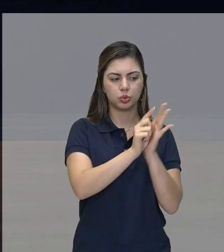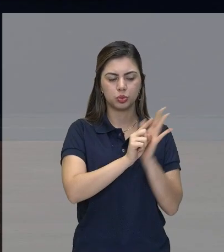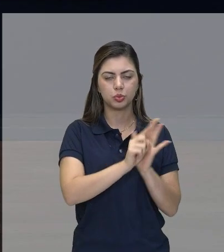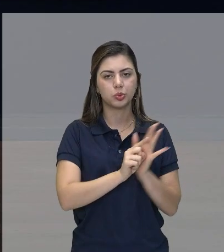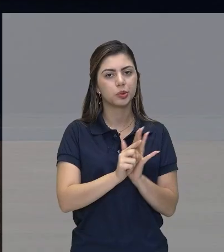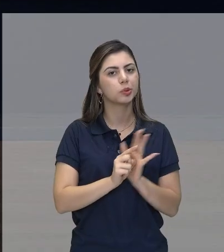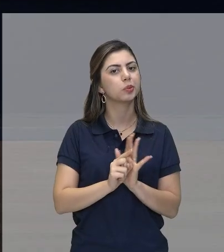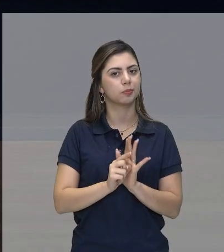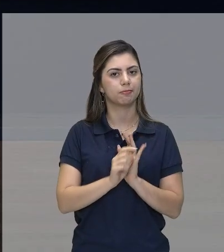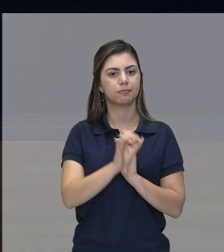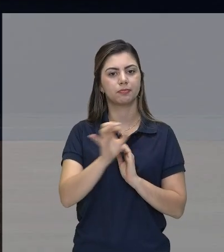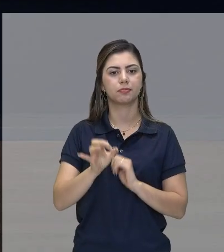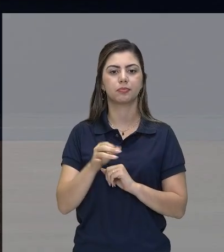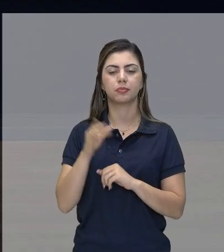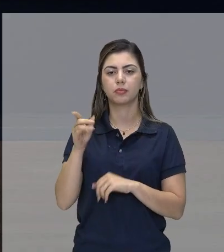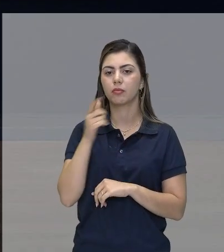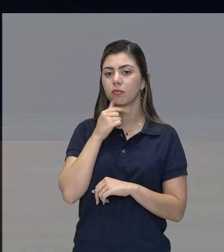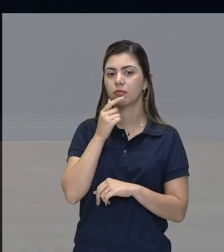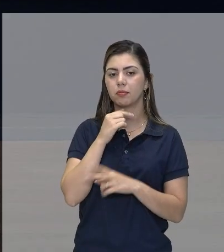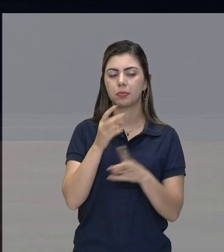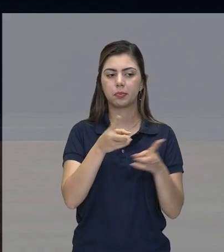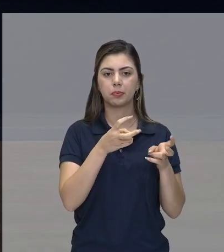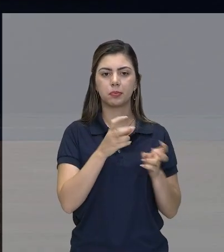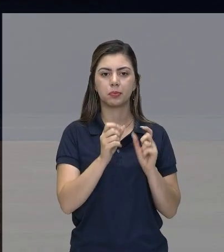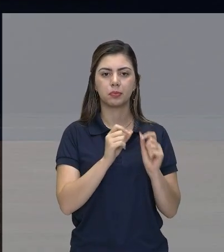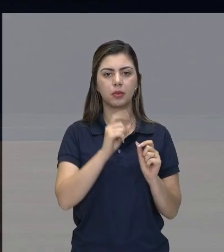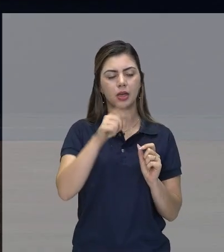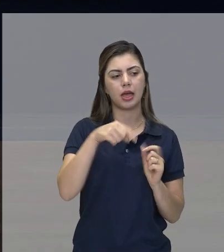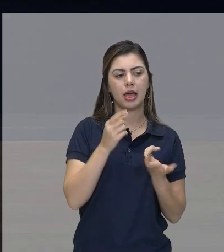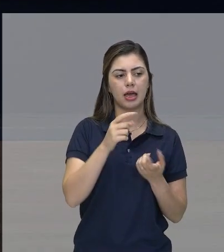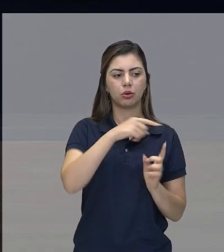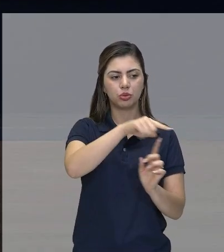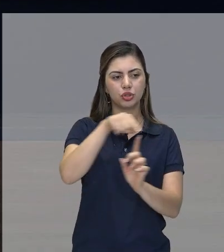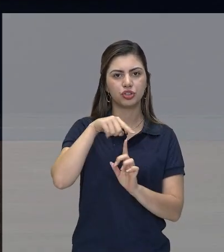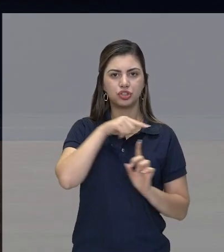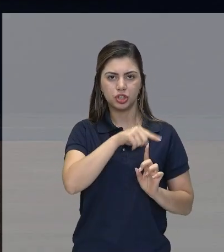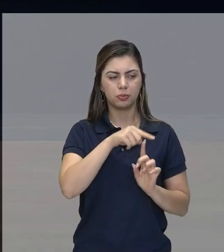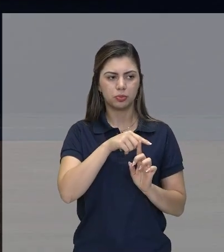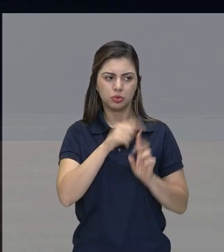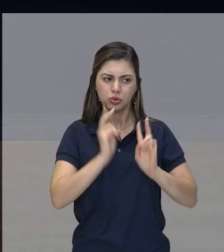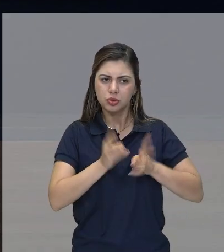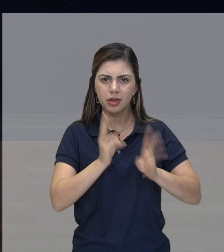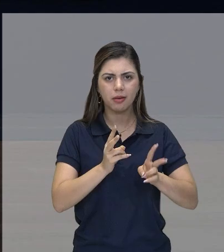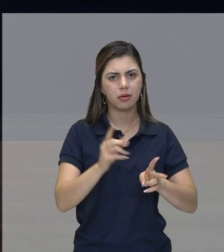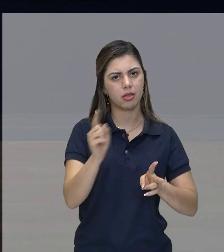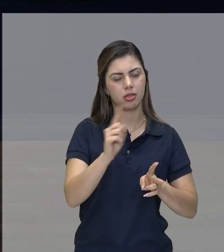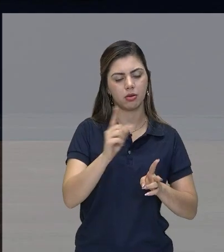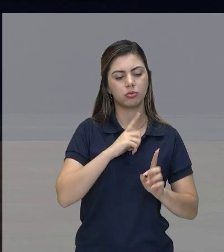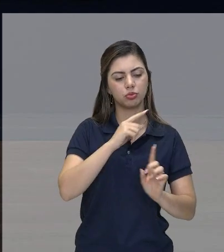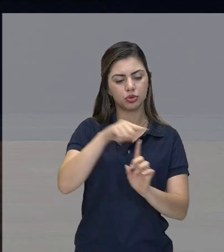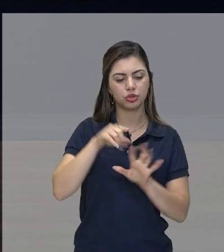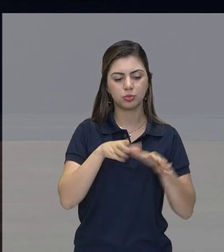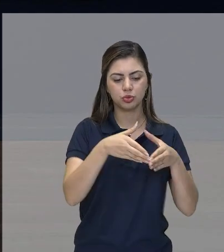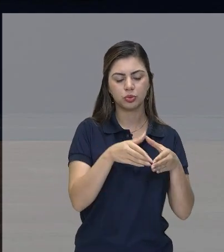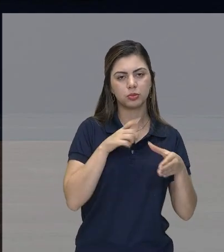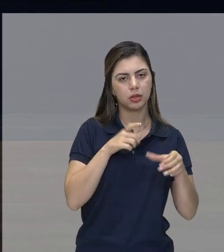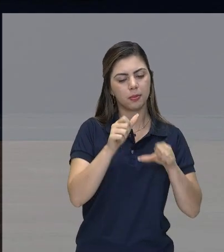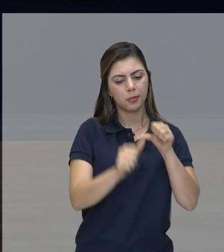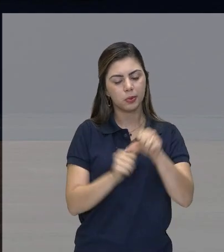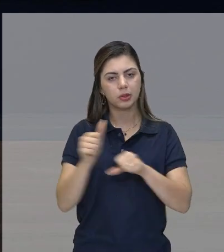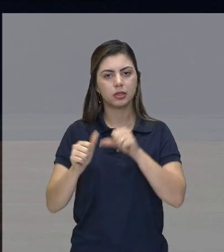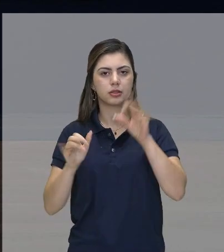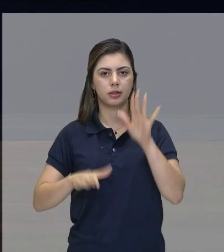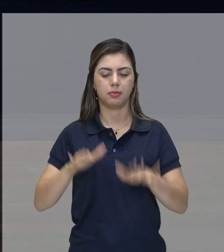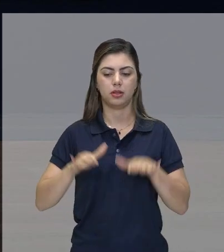viagem. Né? Então ele percebeu que as espécies não eram fixas, mas mudavam ao longo do tempo, em resposta ao ambiente onde elas